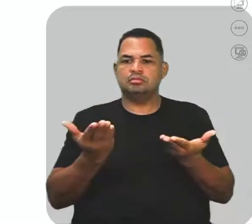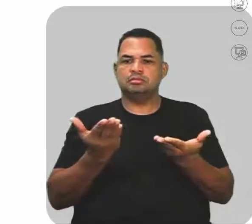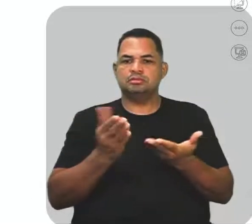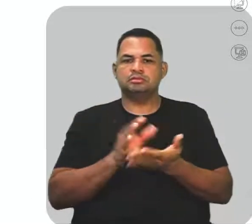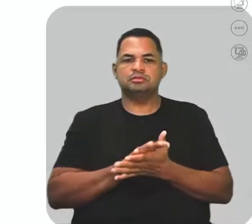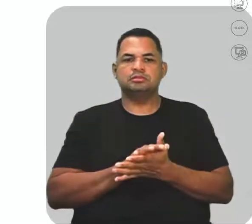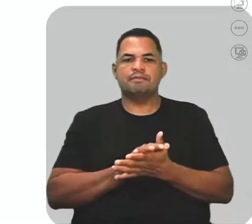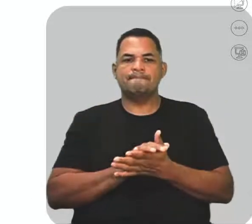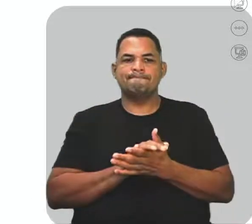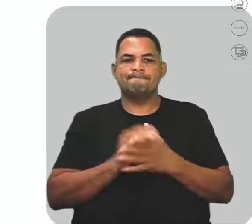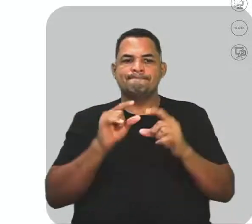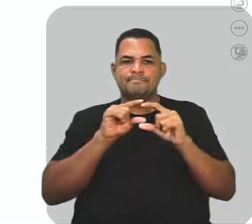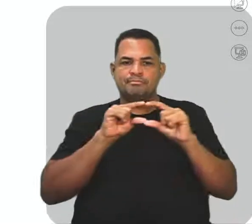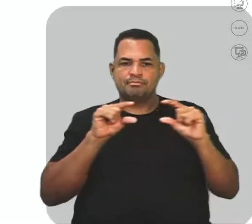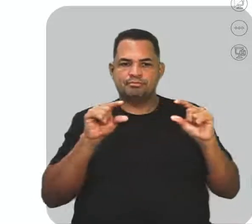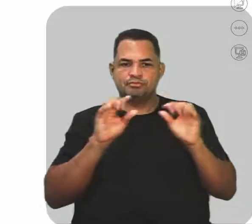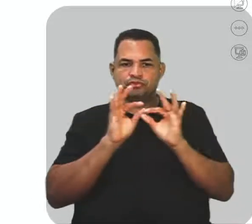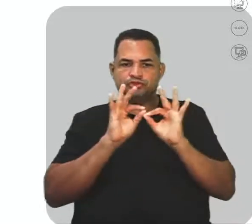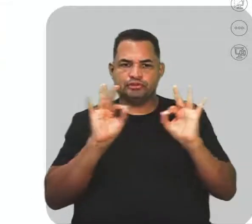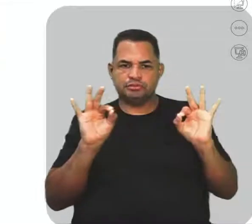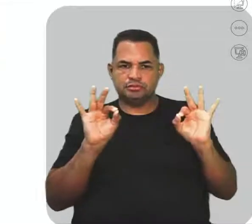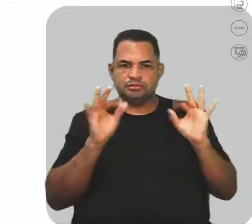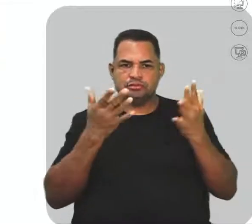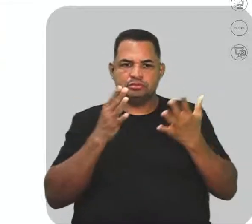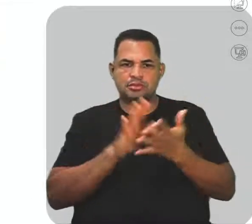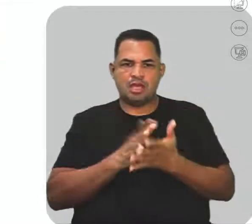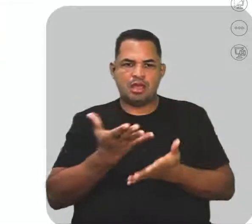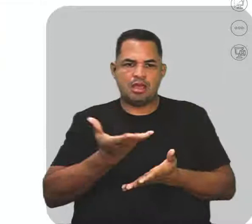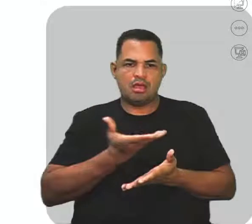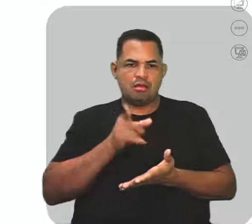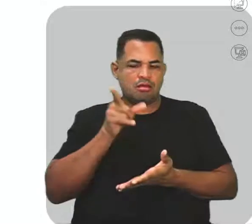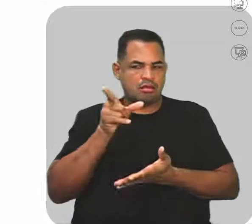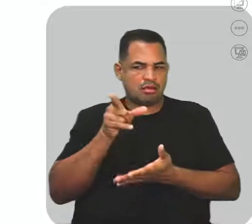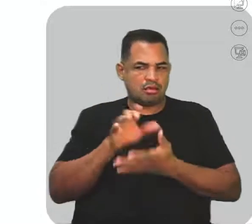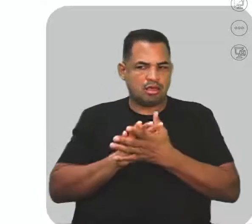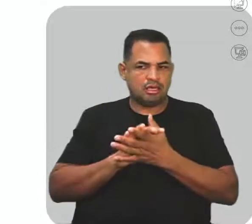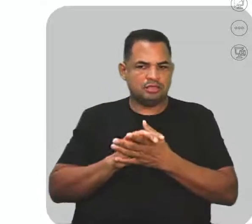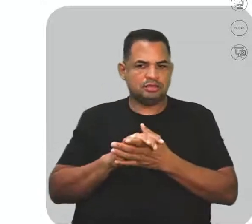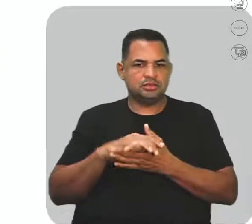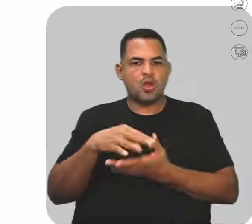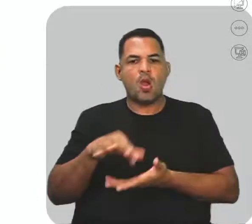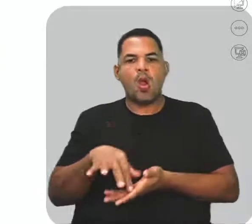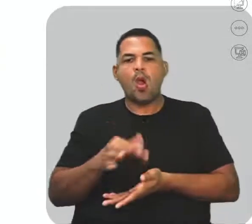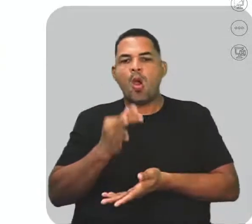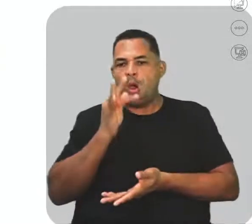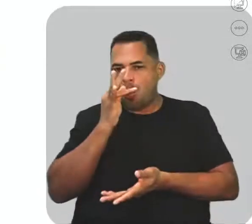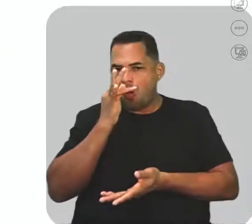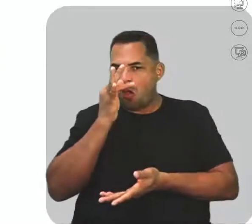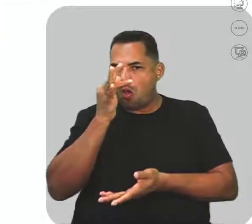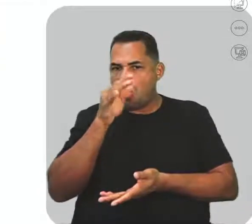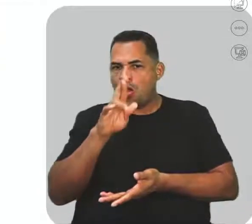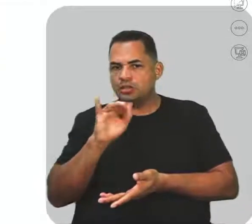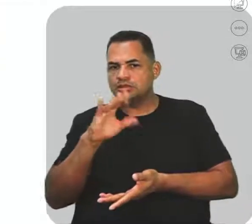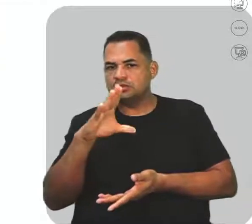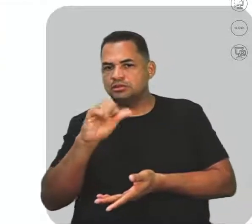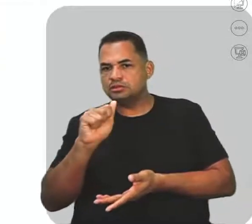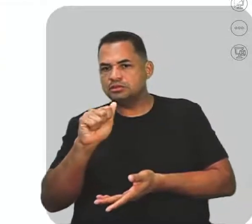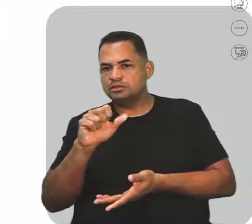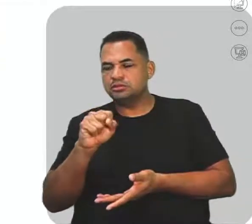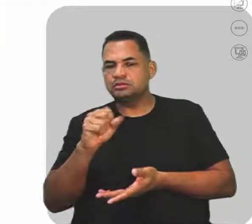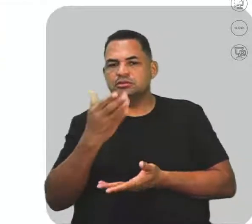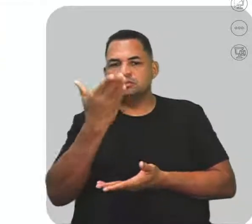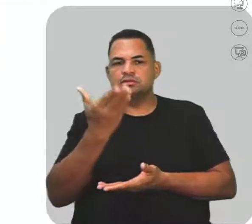período simples. Segundo exemplo, quero aquelas rosas, né? Qual é o verbo aqui?